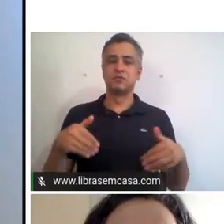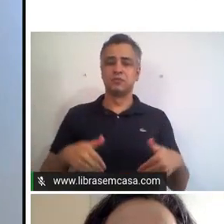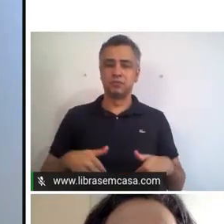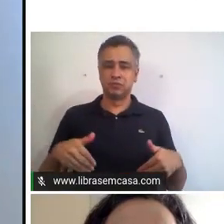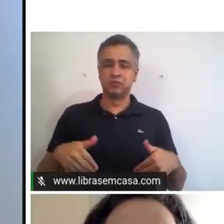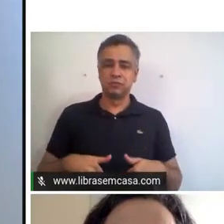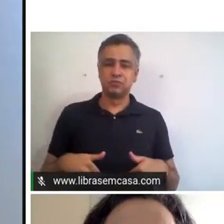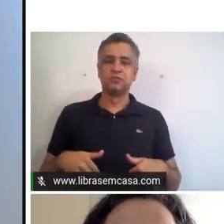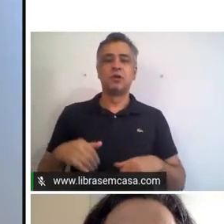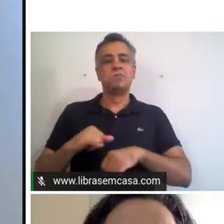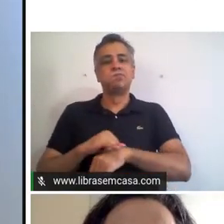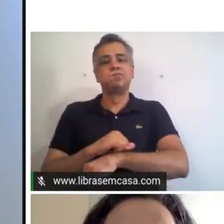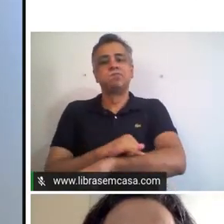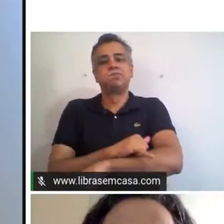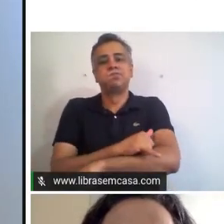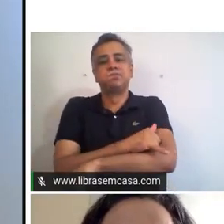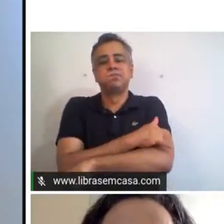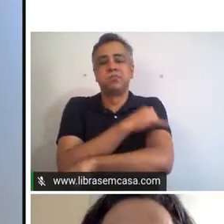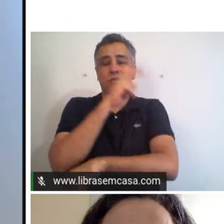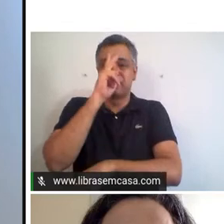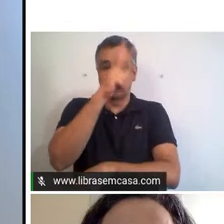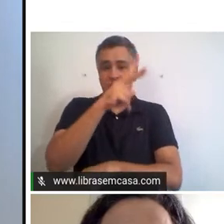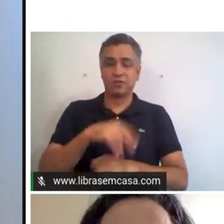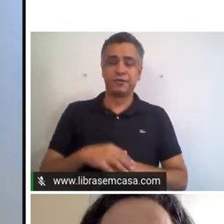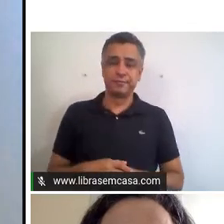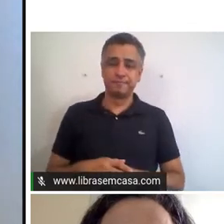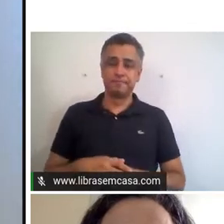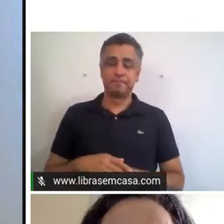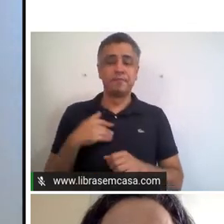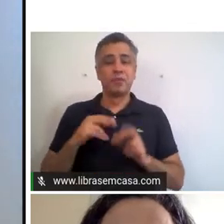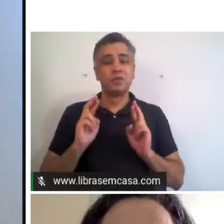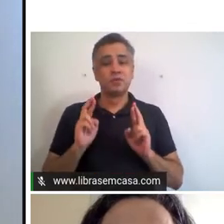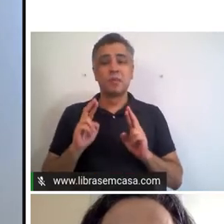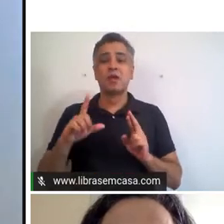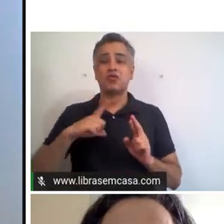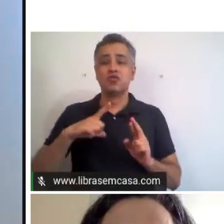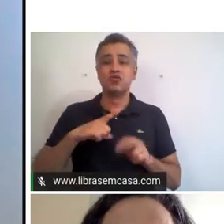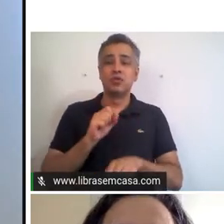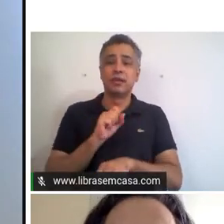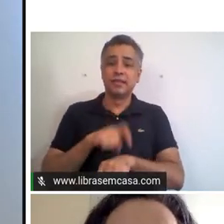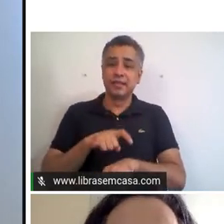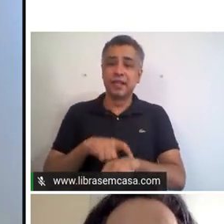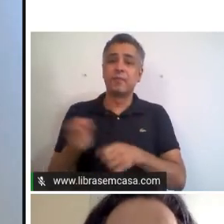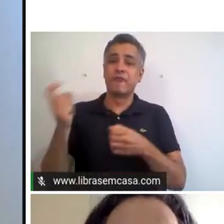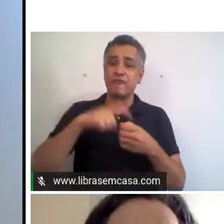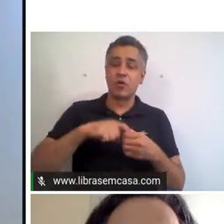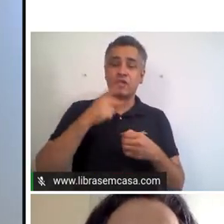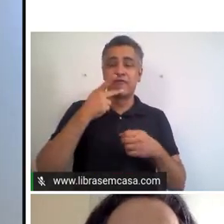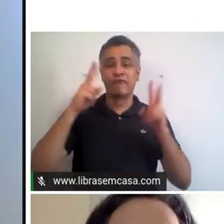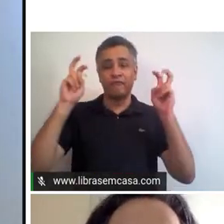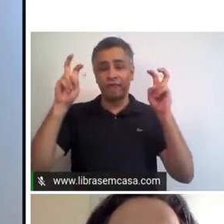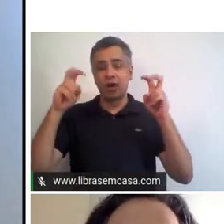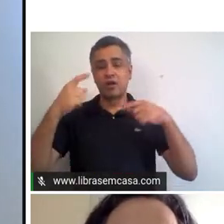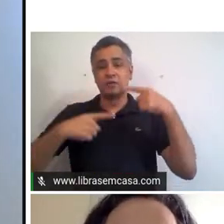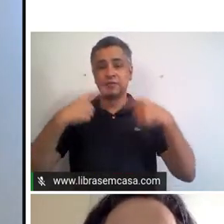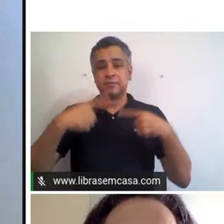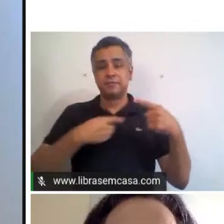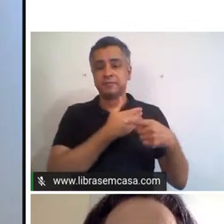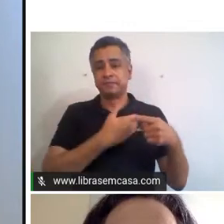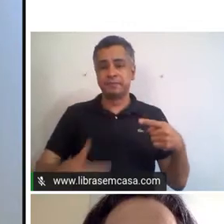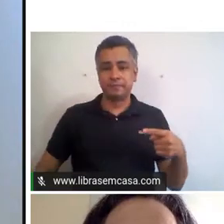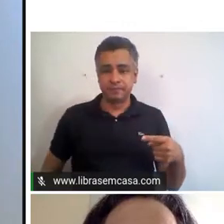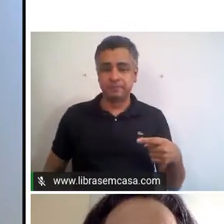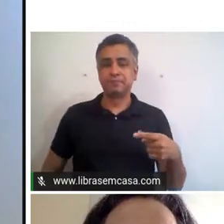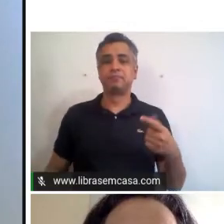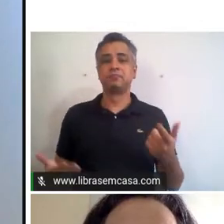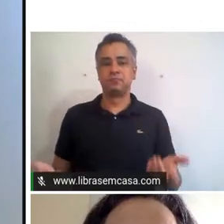espero que a gente tenha tempo para voltar, para a gente falar um pouco de políticas públicas e de como a gente sair desse beco, né, de como talvez tentar reverter esses